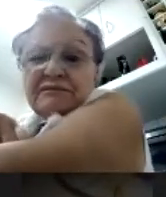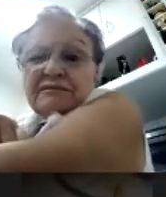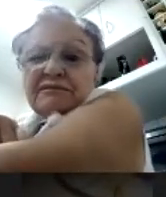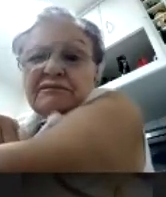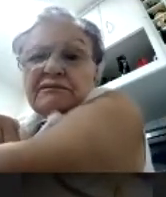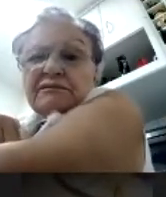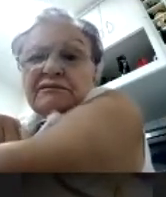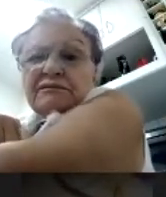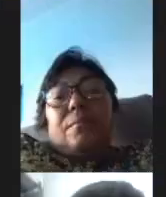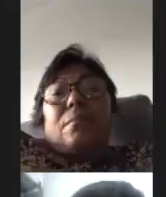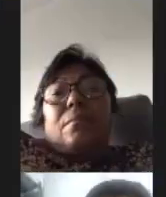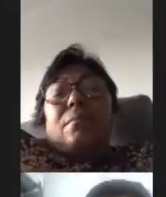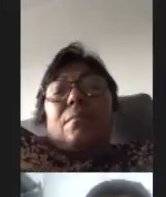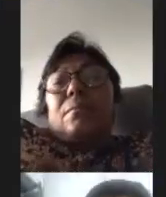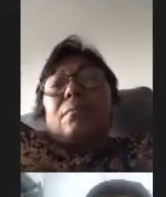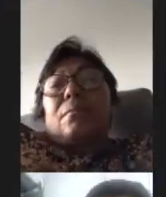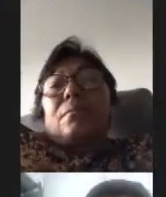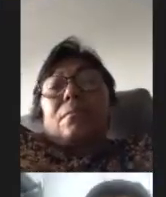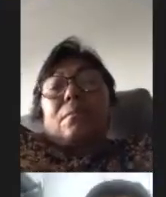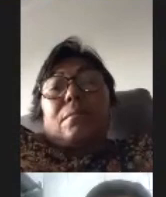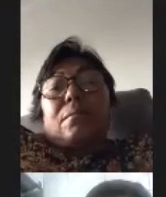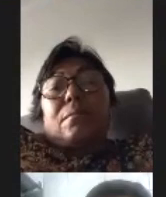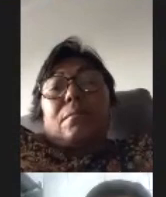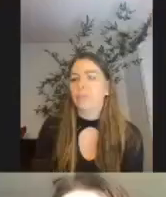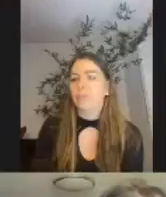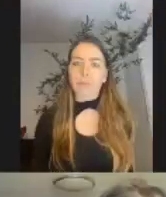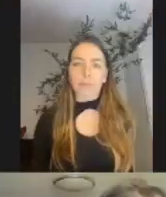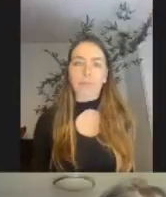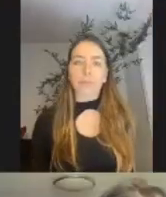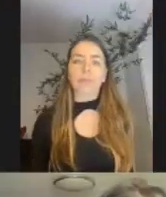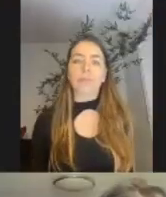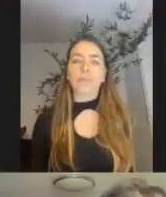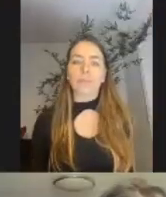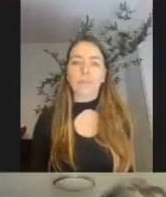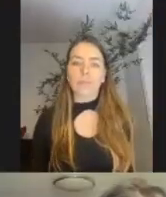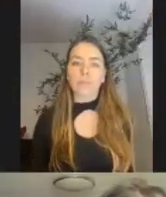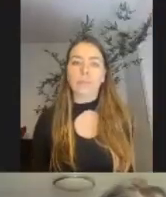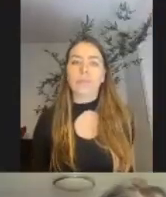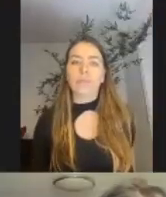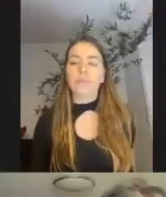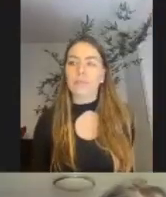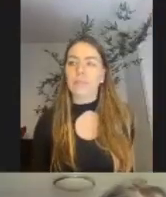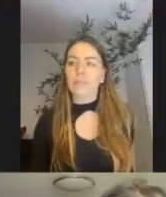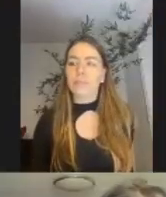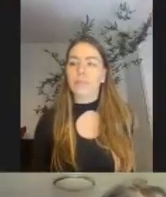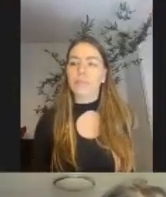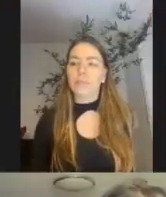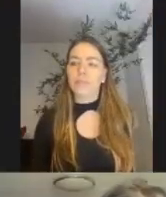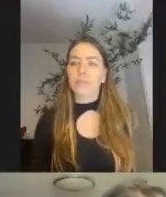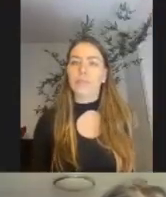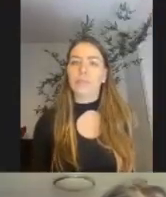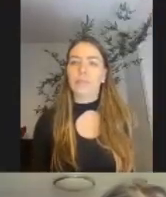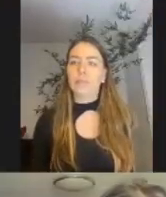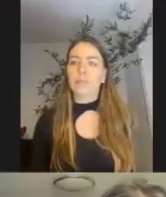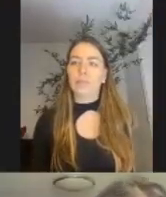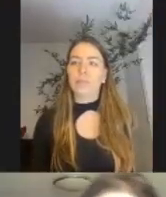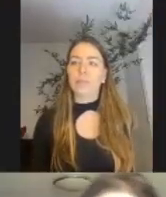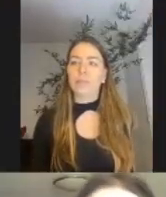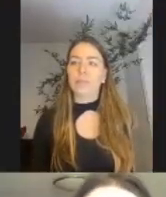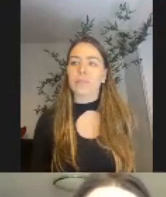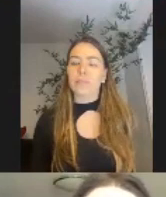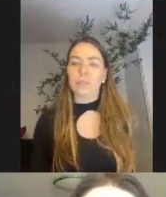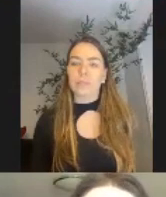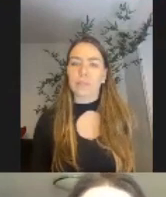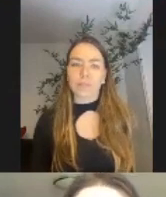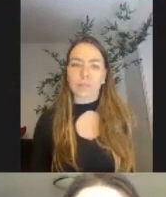é o principal ingrediente da estratégia low carb, de todos os ingredientes, tá? iogurte, né? Então, os iogurtes,